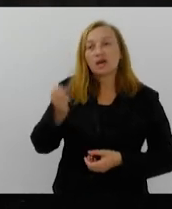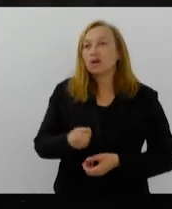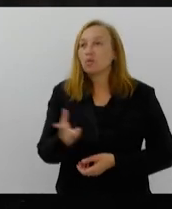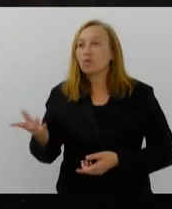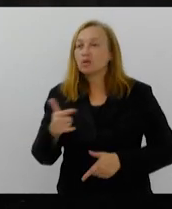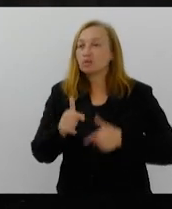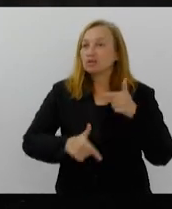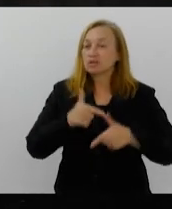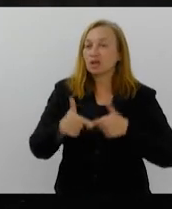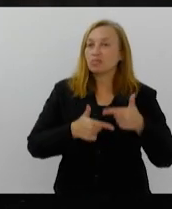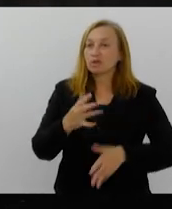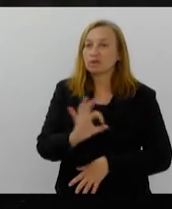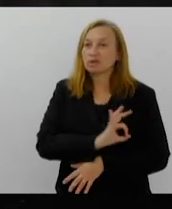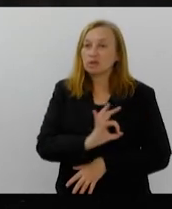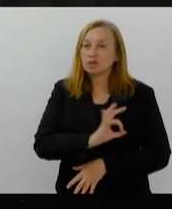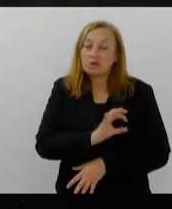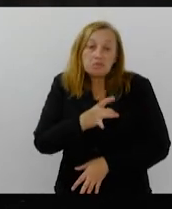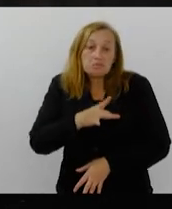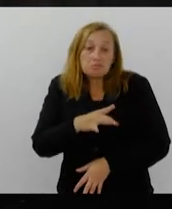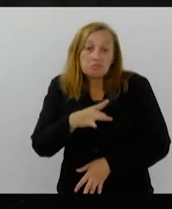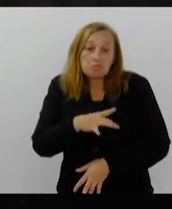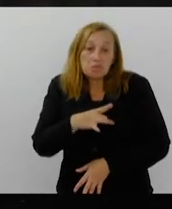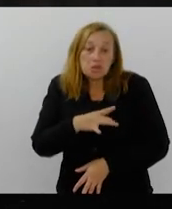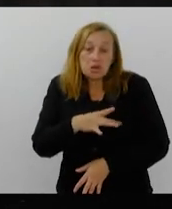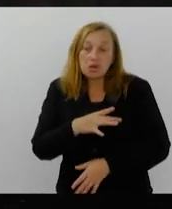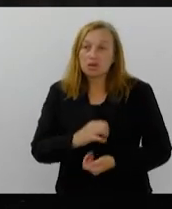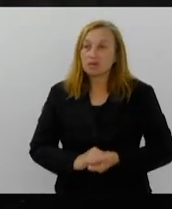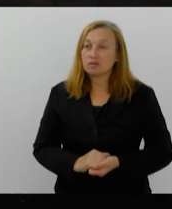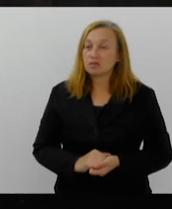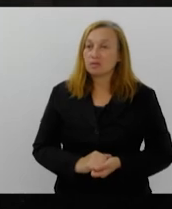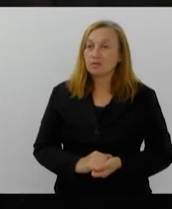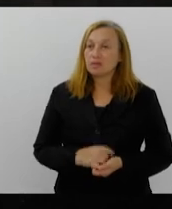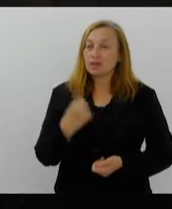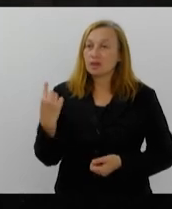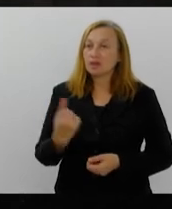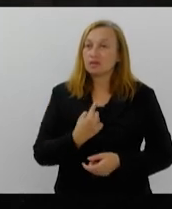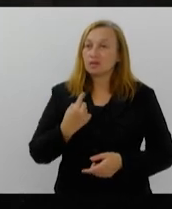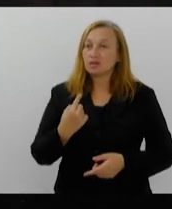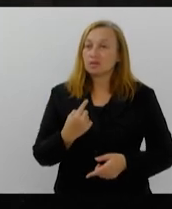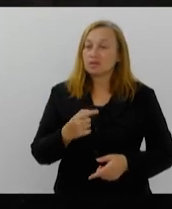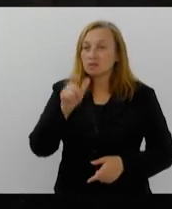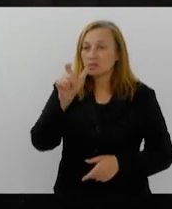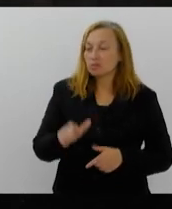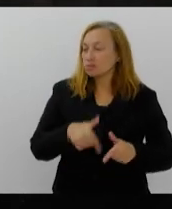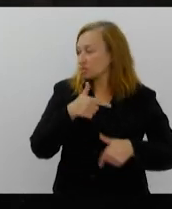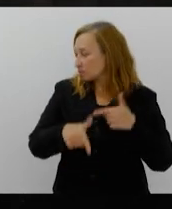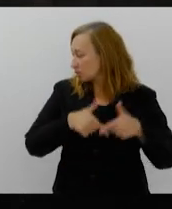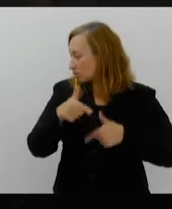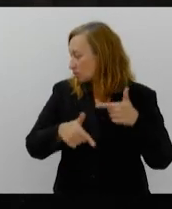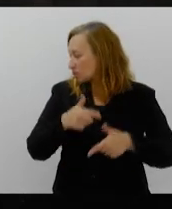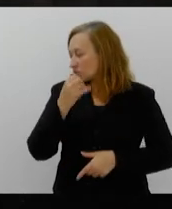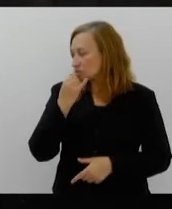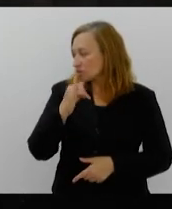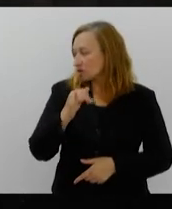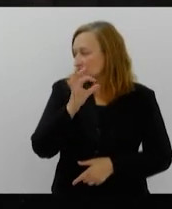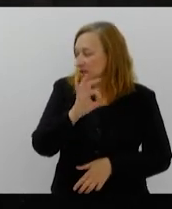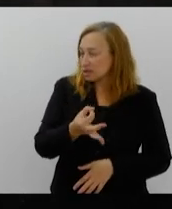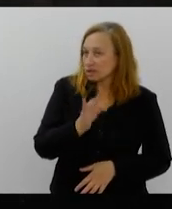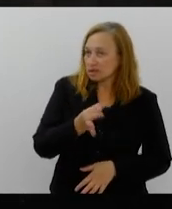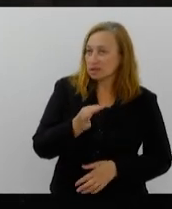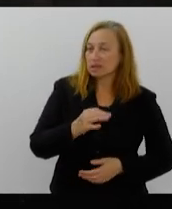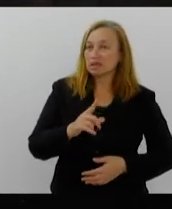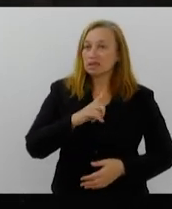trazem um rastro de medo e terror para os nossos trabalhadores fluminenses, se elas, de fato,